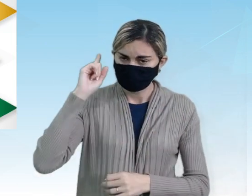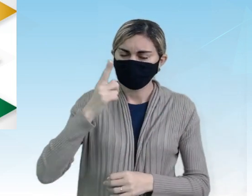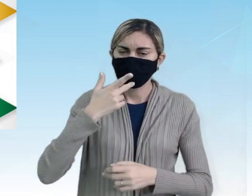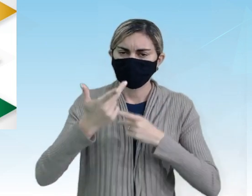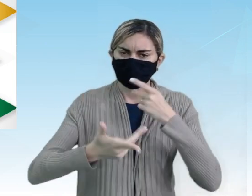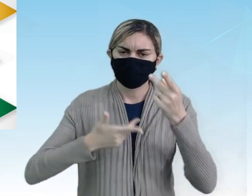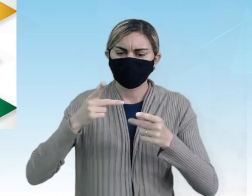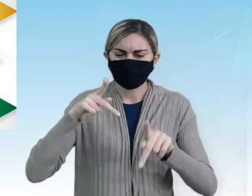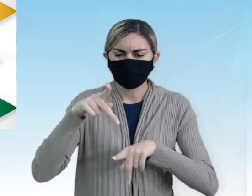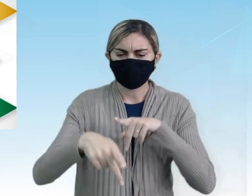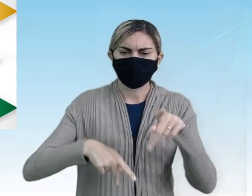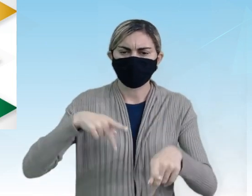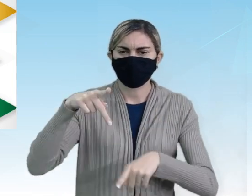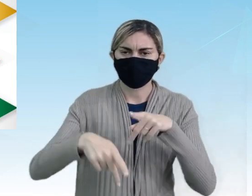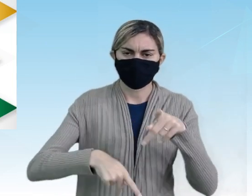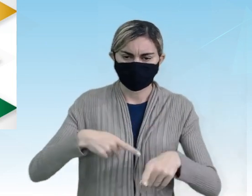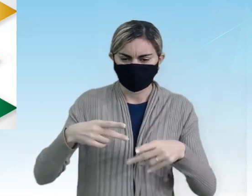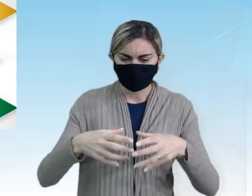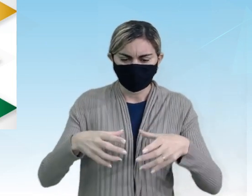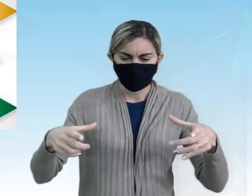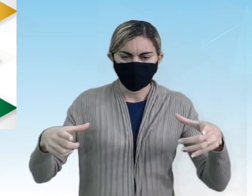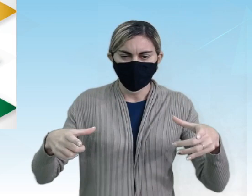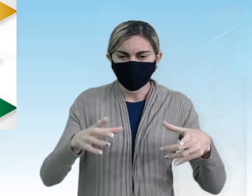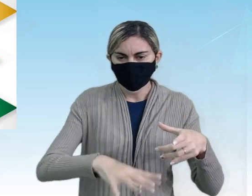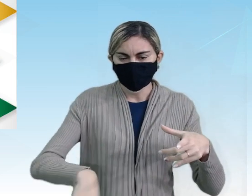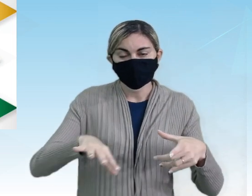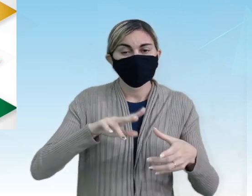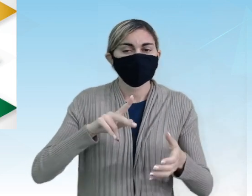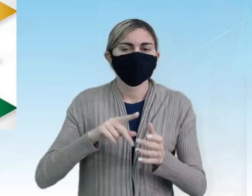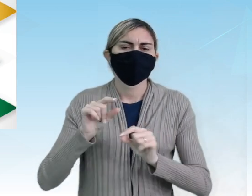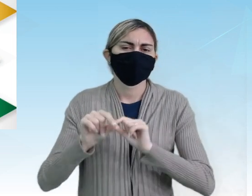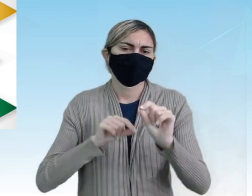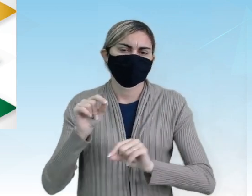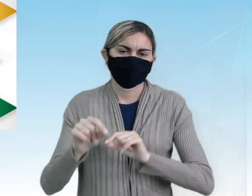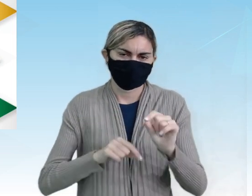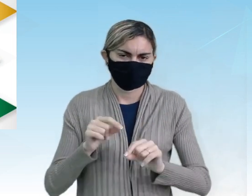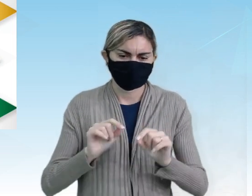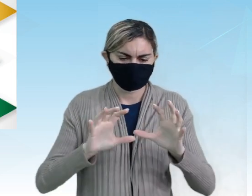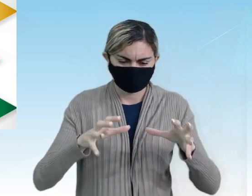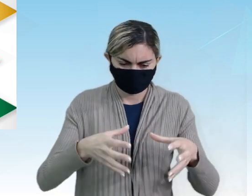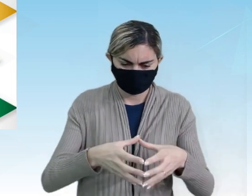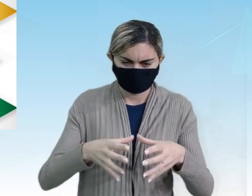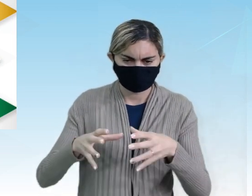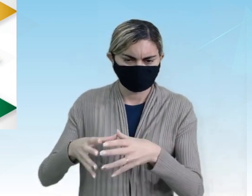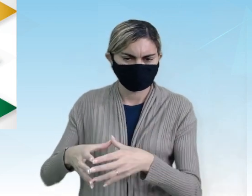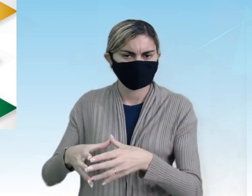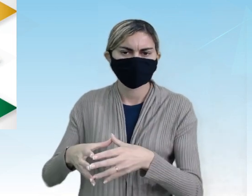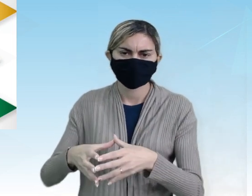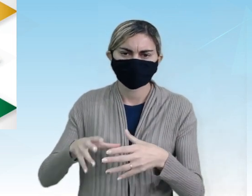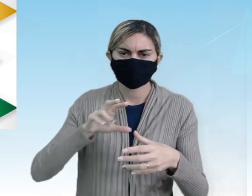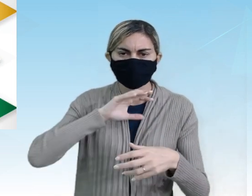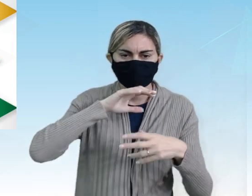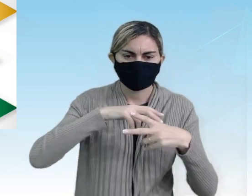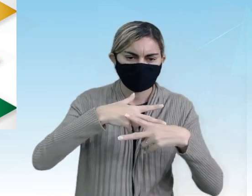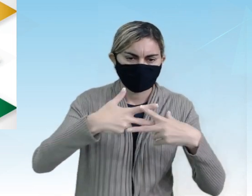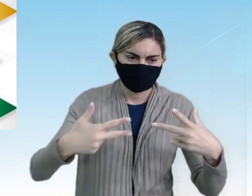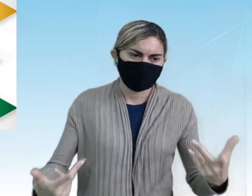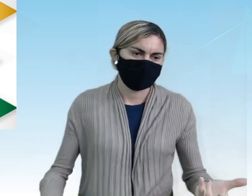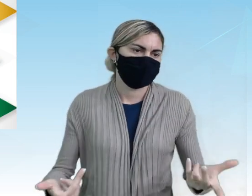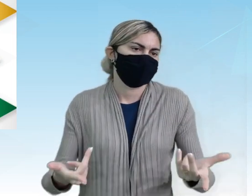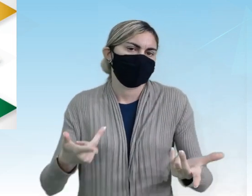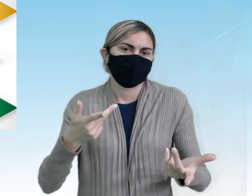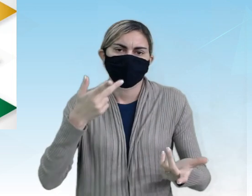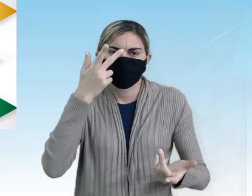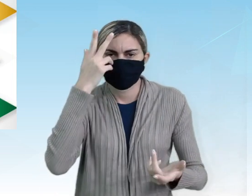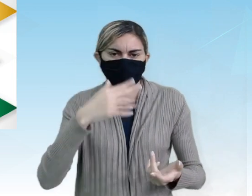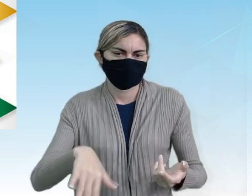as populações. A população, na realidade, vai ser um coletivo de indivíduos. Quando eu falo de indivíduos, eu estou